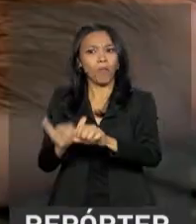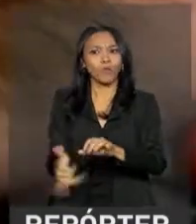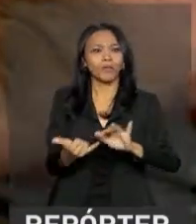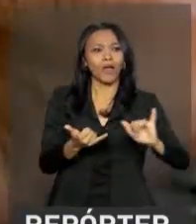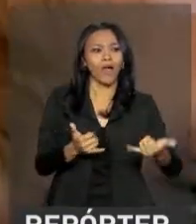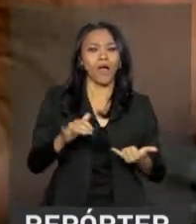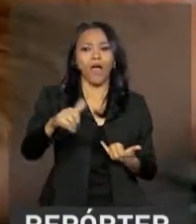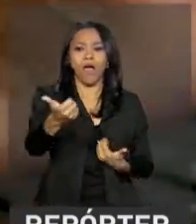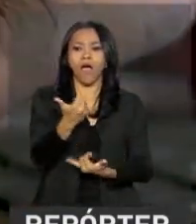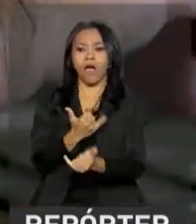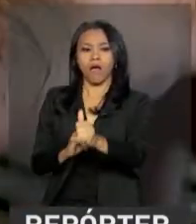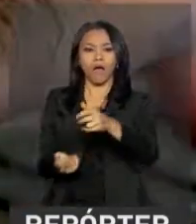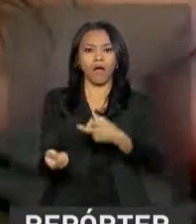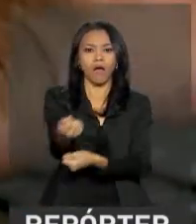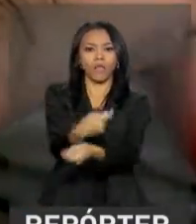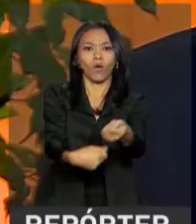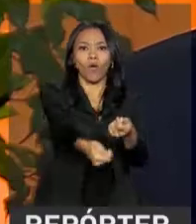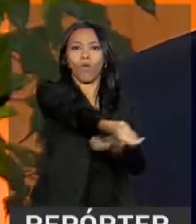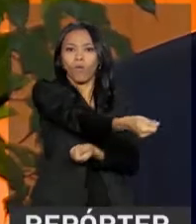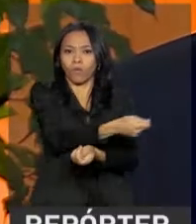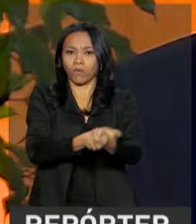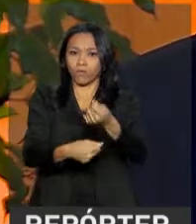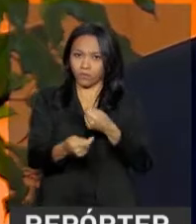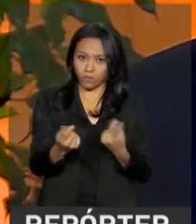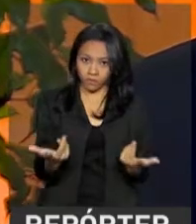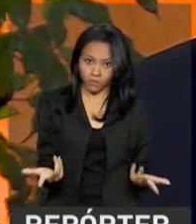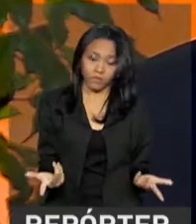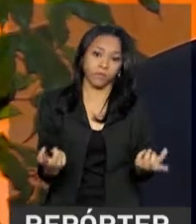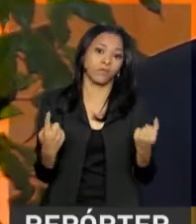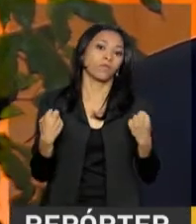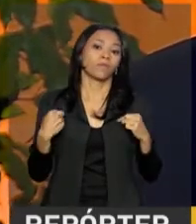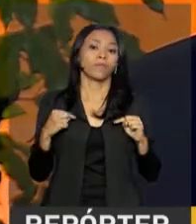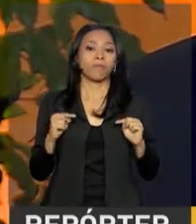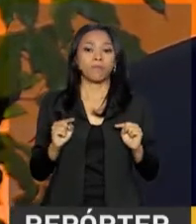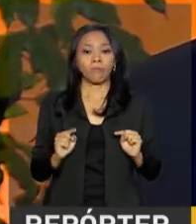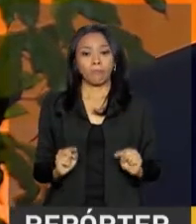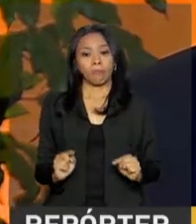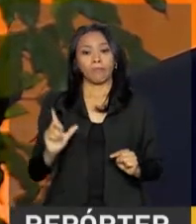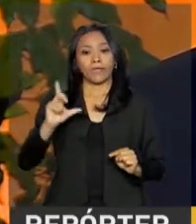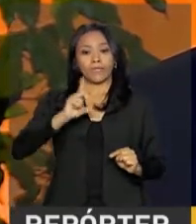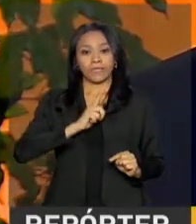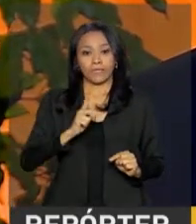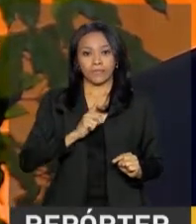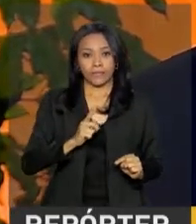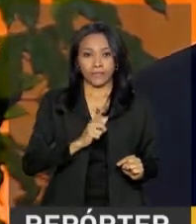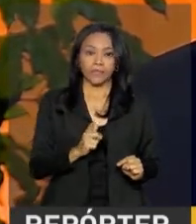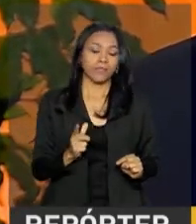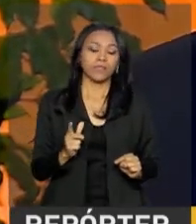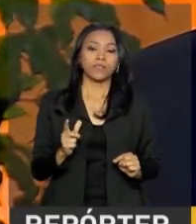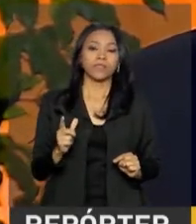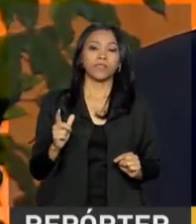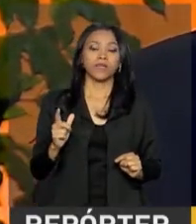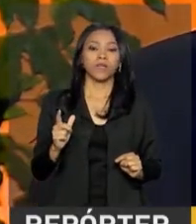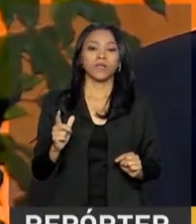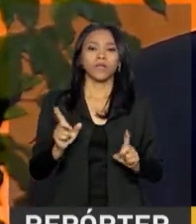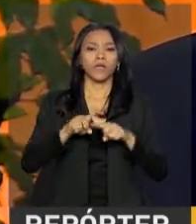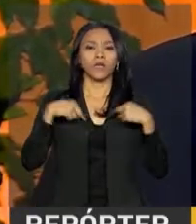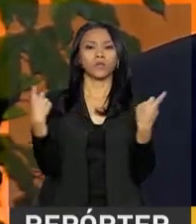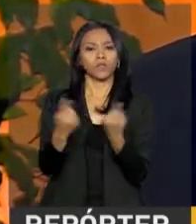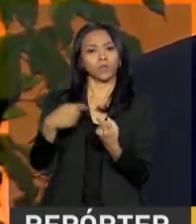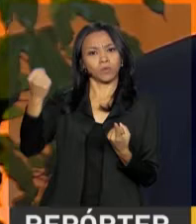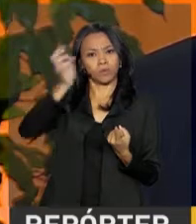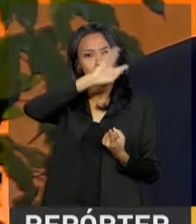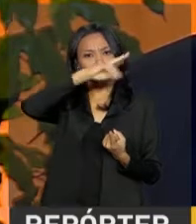empresários e investidores internacionais existem reuniões do presidente com os principais se